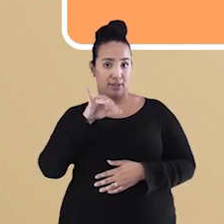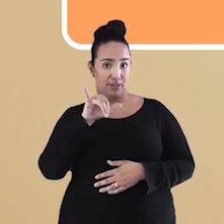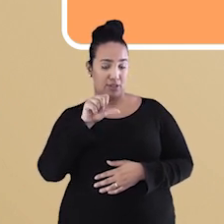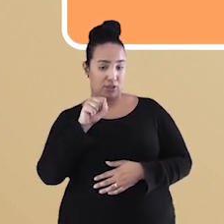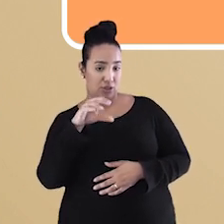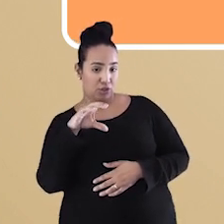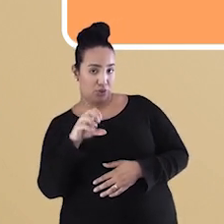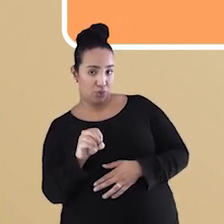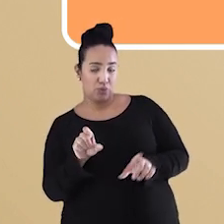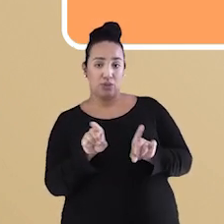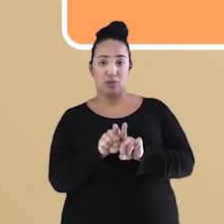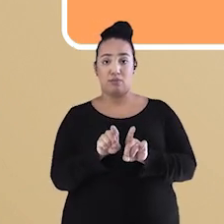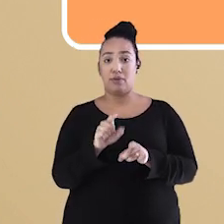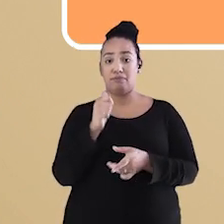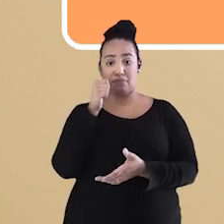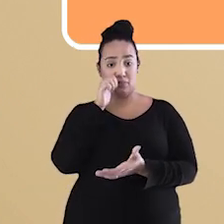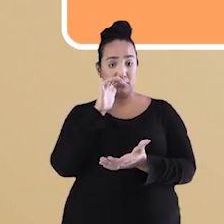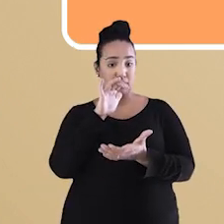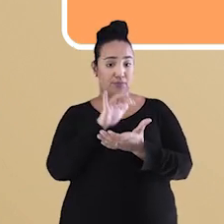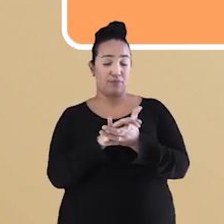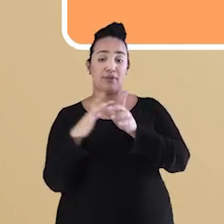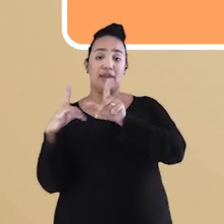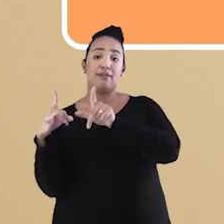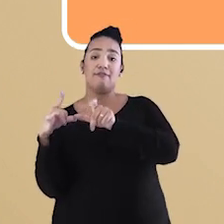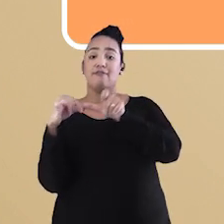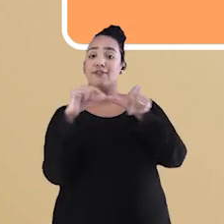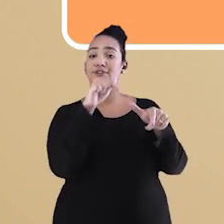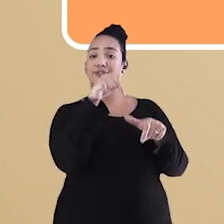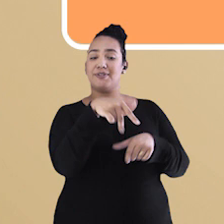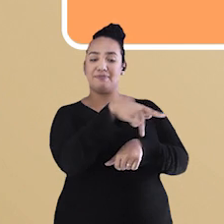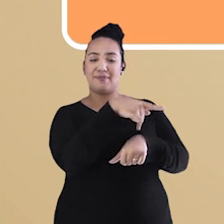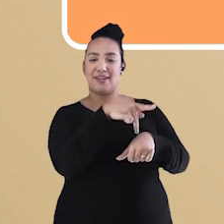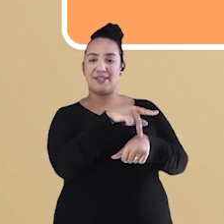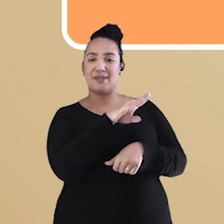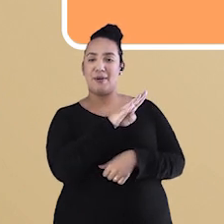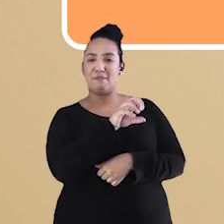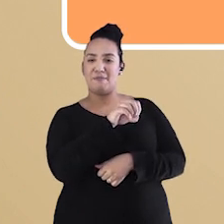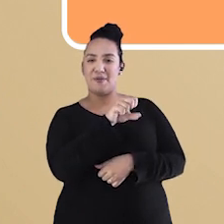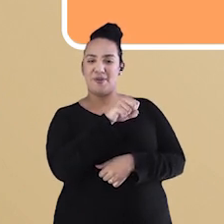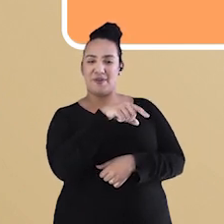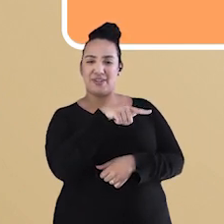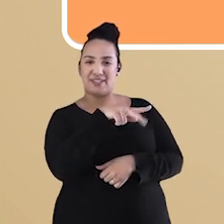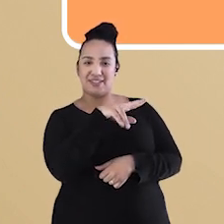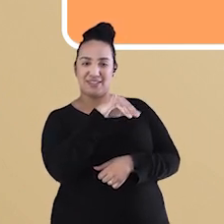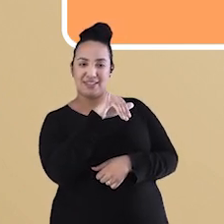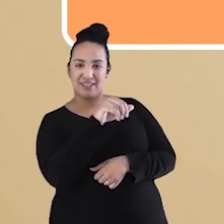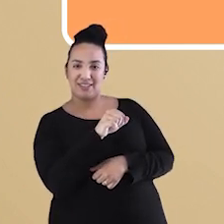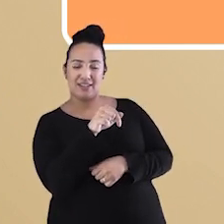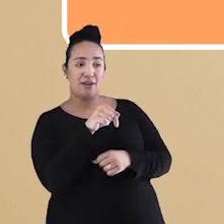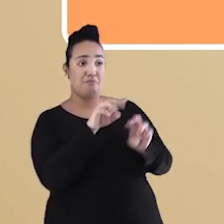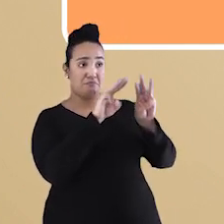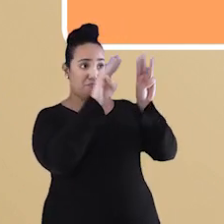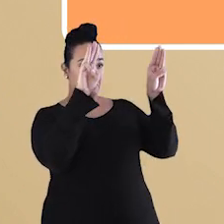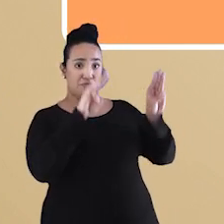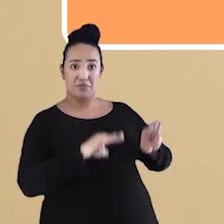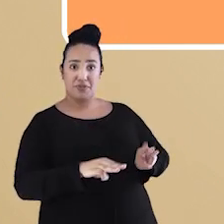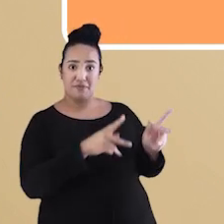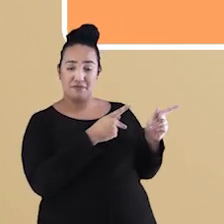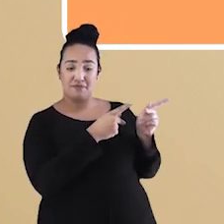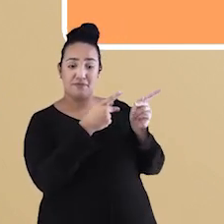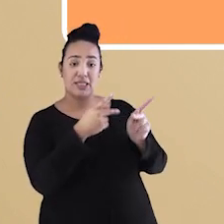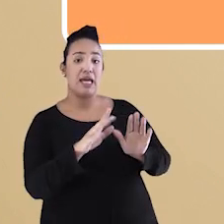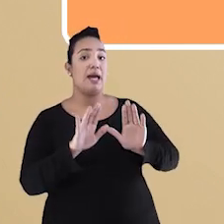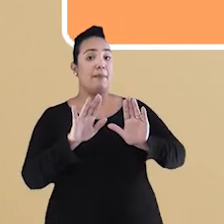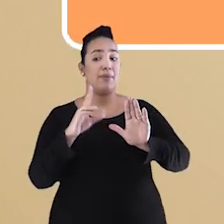duquesa Sofia, viajaram para a Bósnia para a inauguração de um museu. Sabendo disso, um grupo separatista